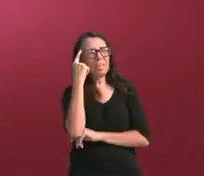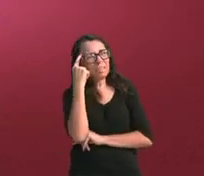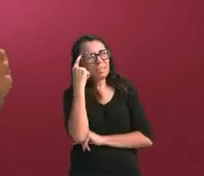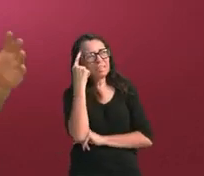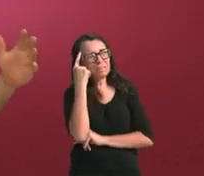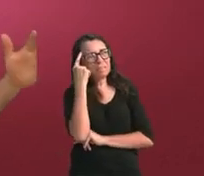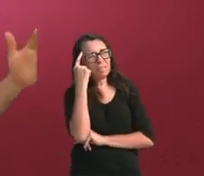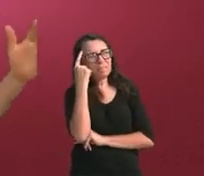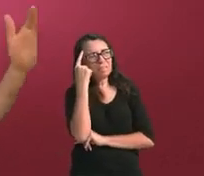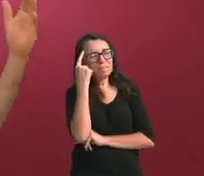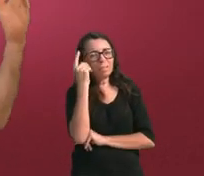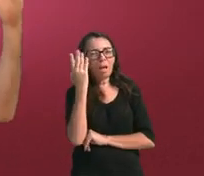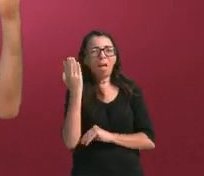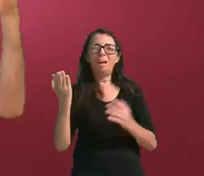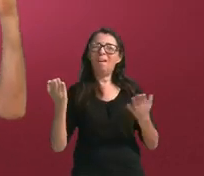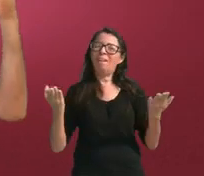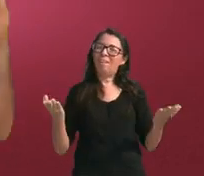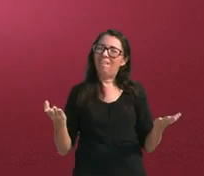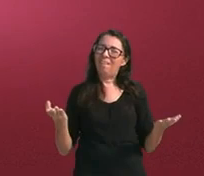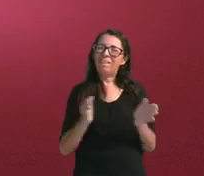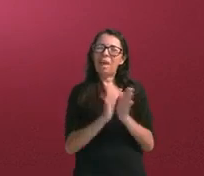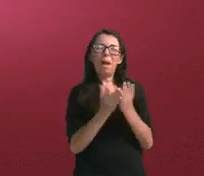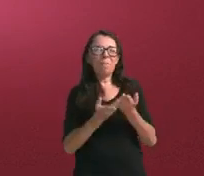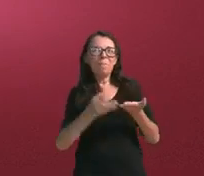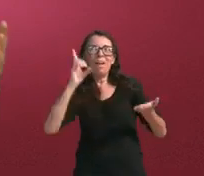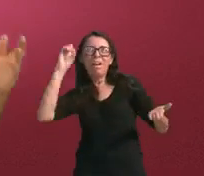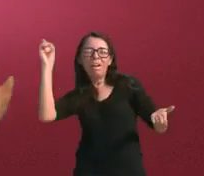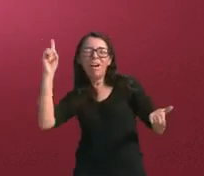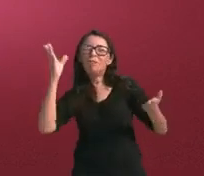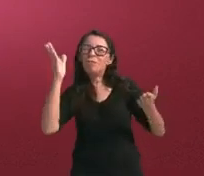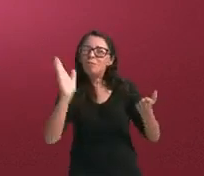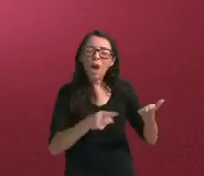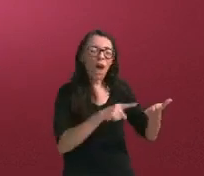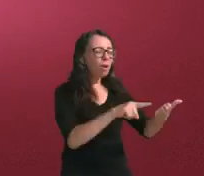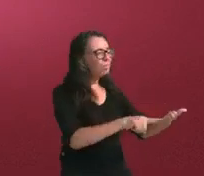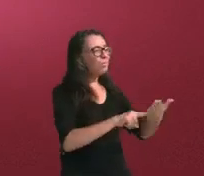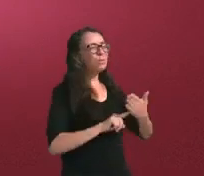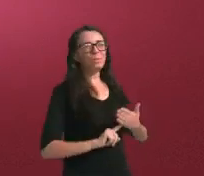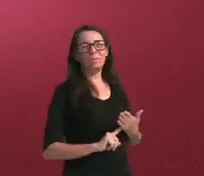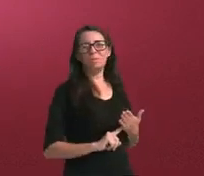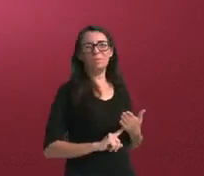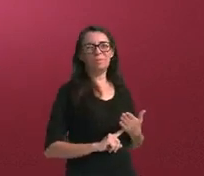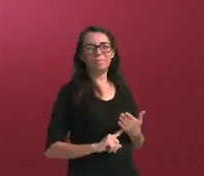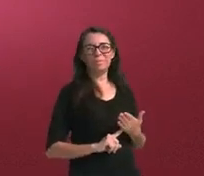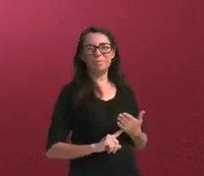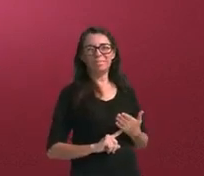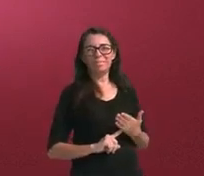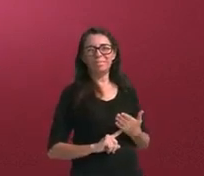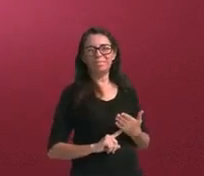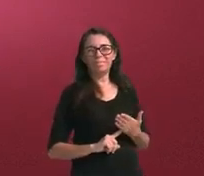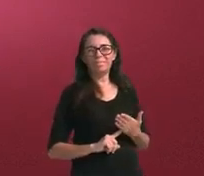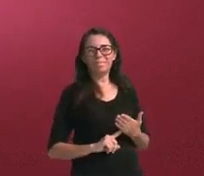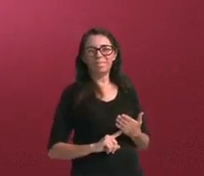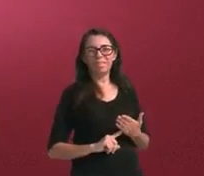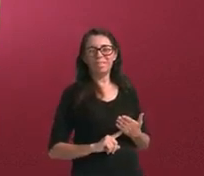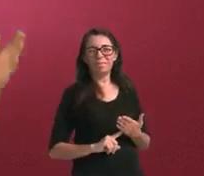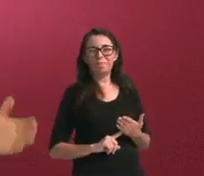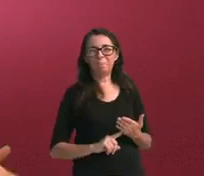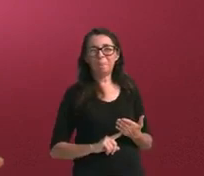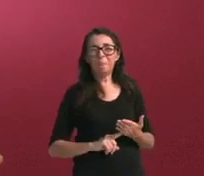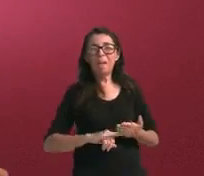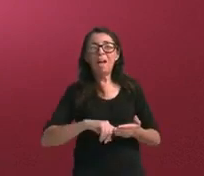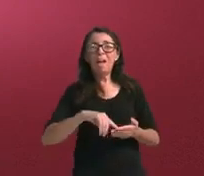mais excelente que a gente possa realizar como peregrinos aqui nessa terra. Não há algo melhor que